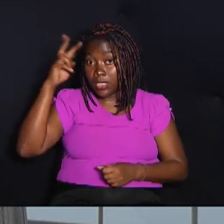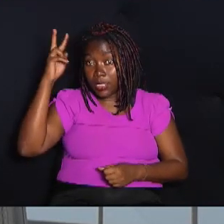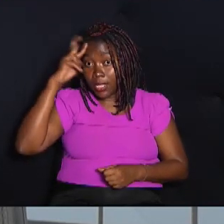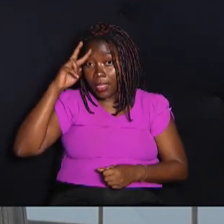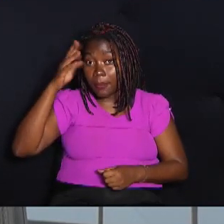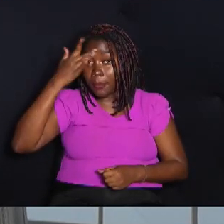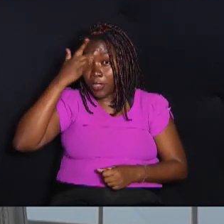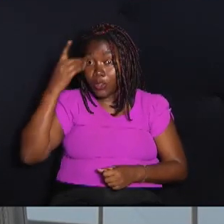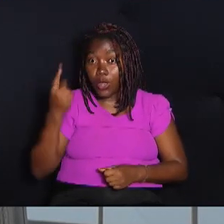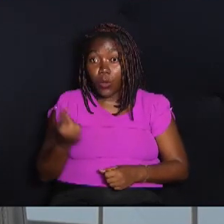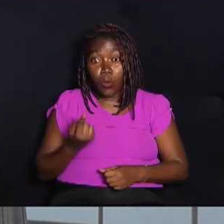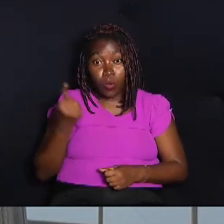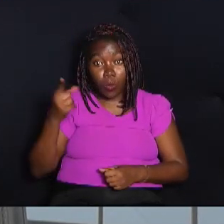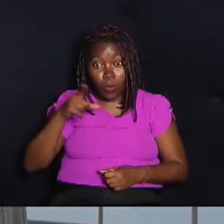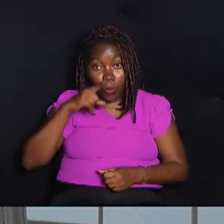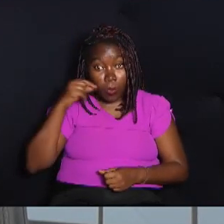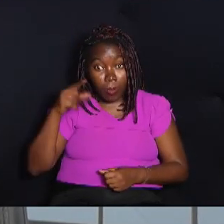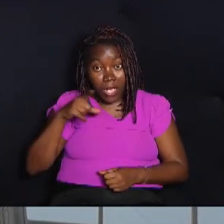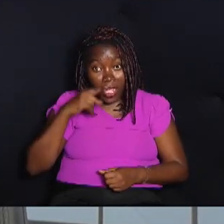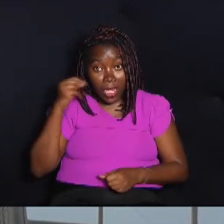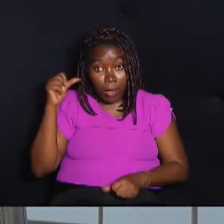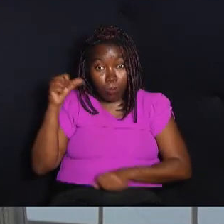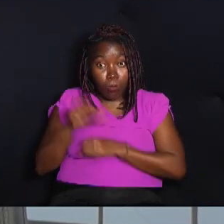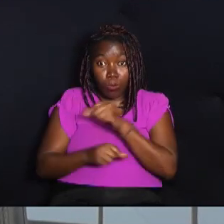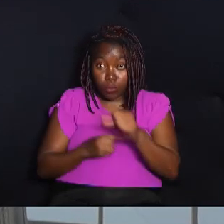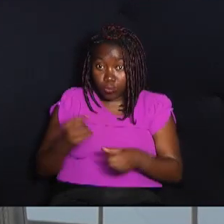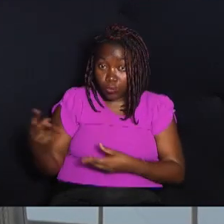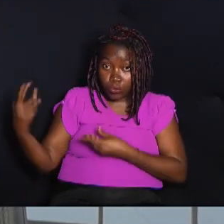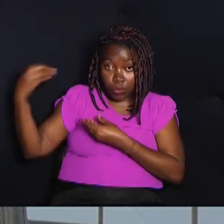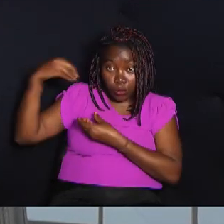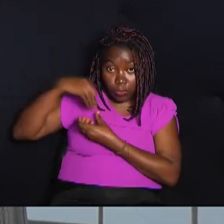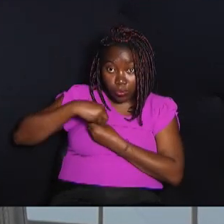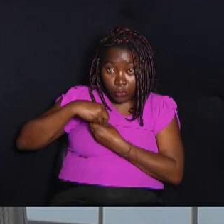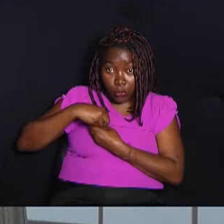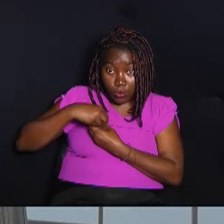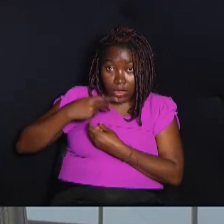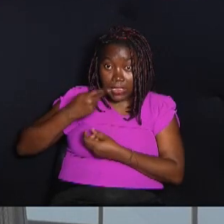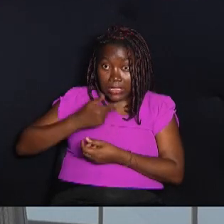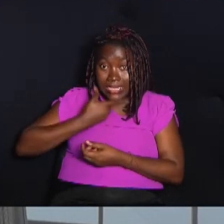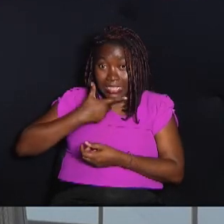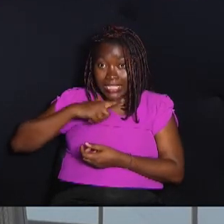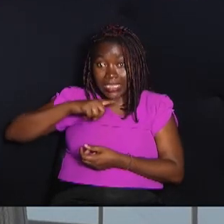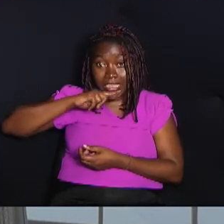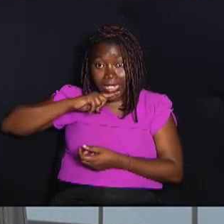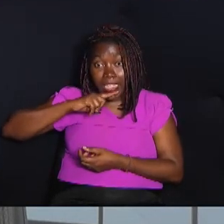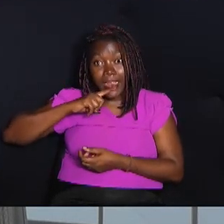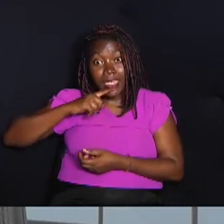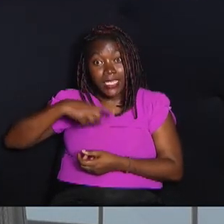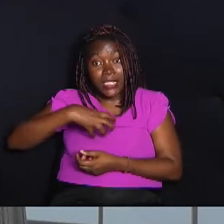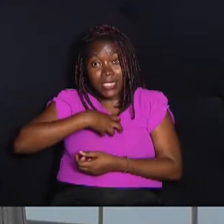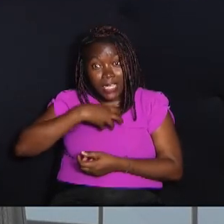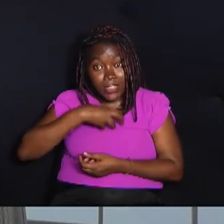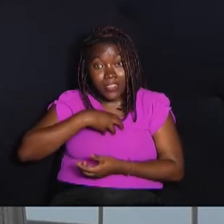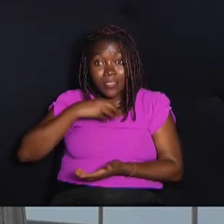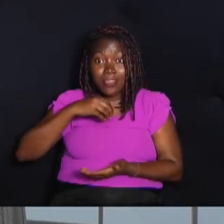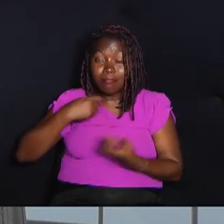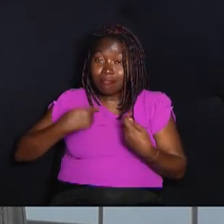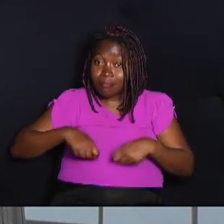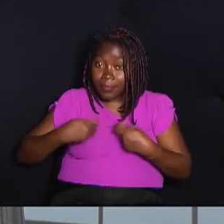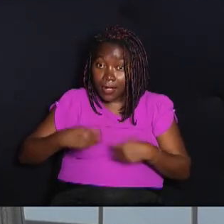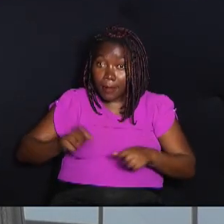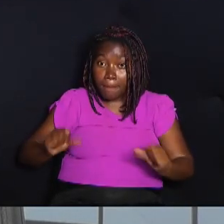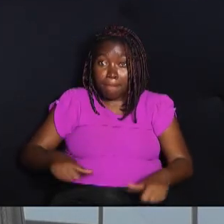uma gatinha mudou internamente o seu humor, e ela sente necessidade de